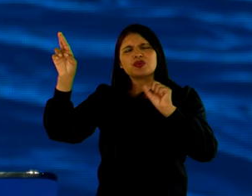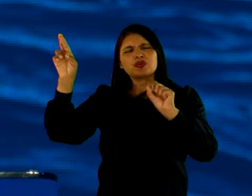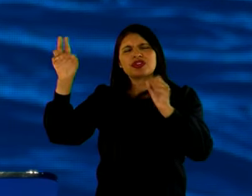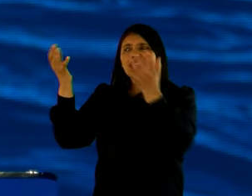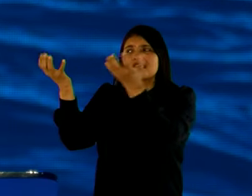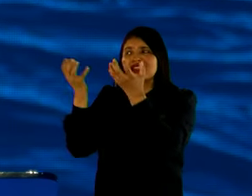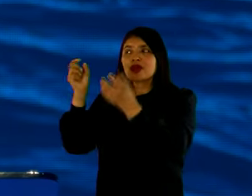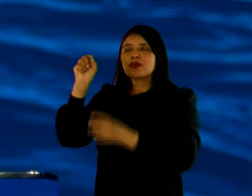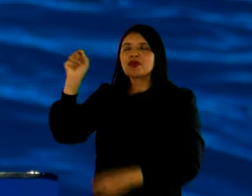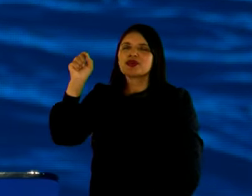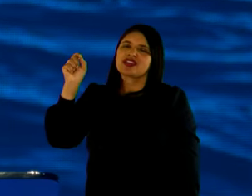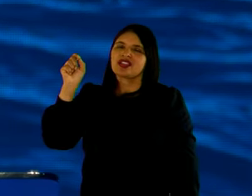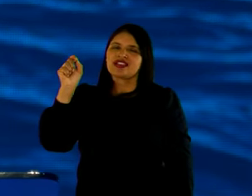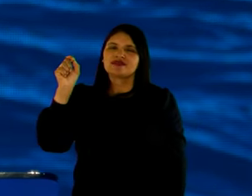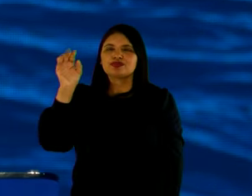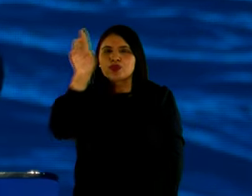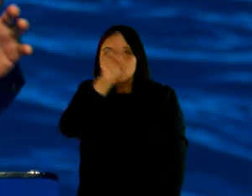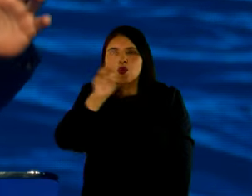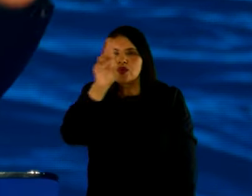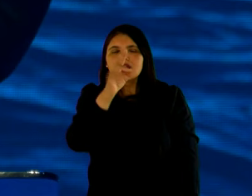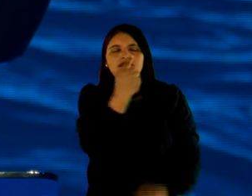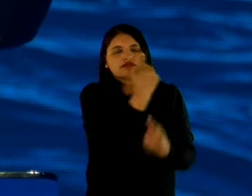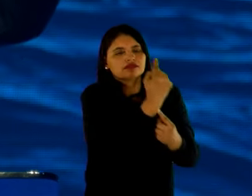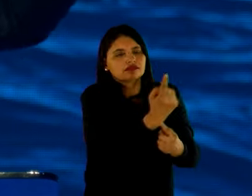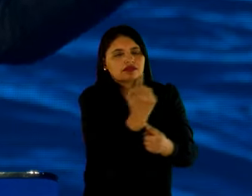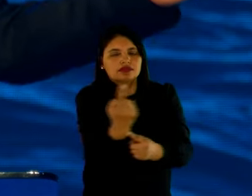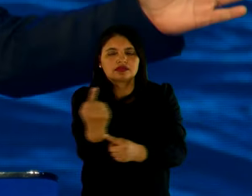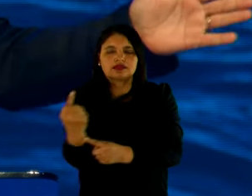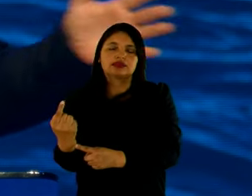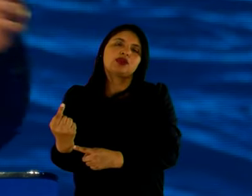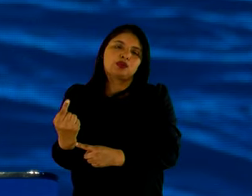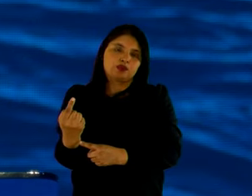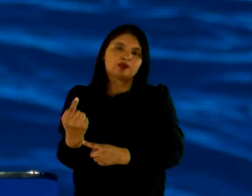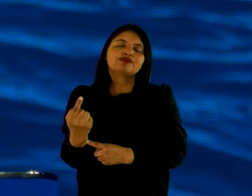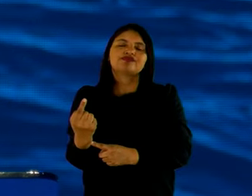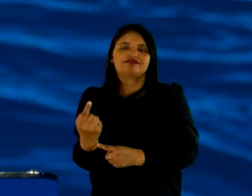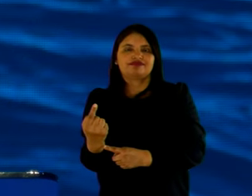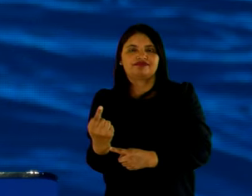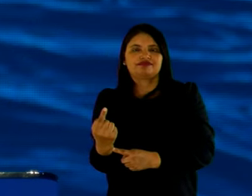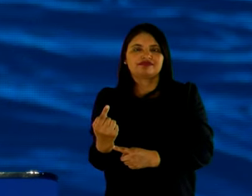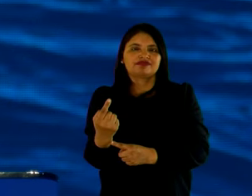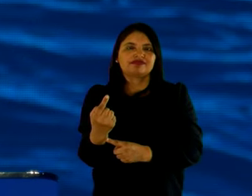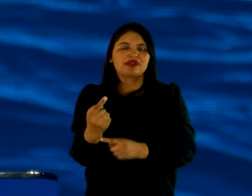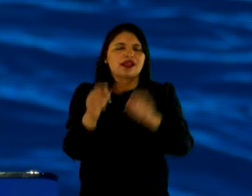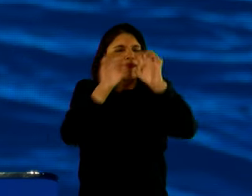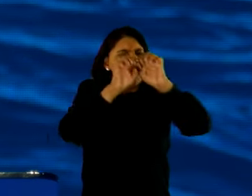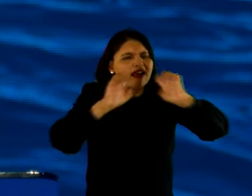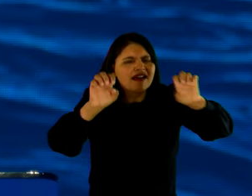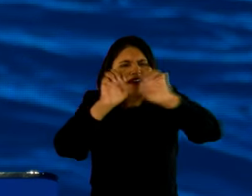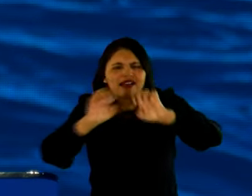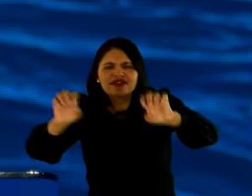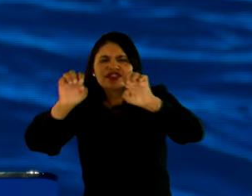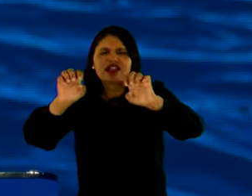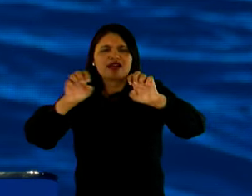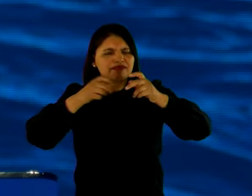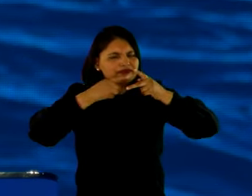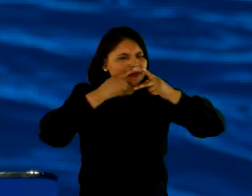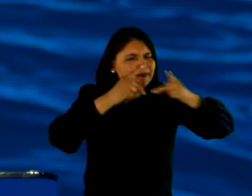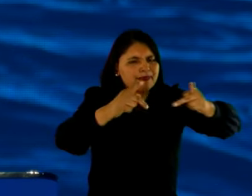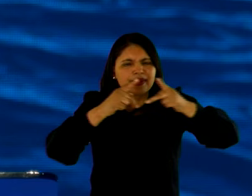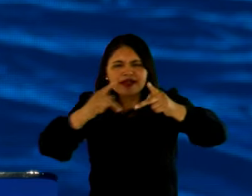Para pensar um pouquinho. Toda a sua vizinhança já aceitaram Jesus? são convertidos a Cristo. Todos já